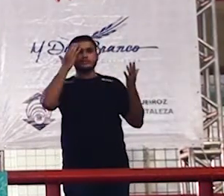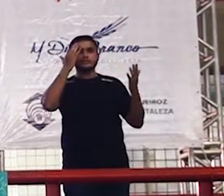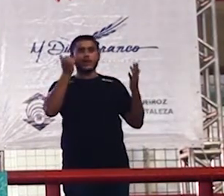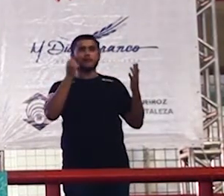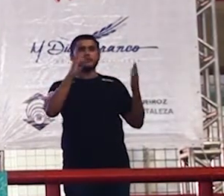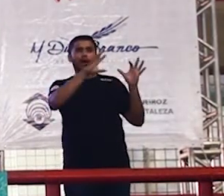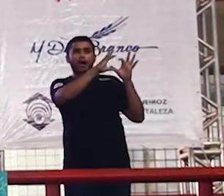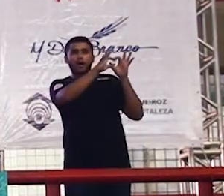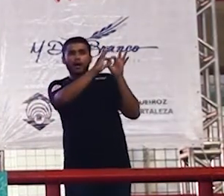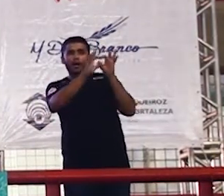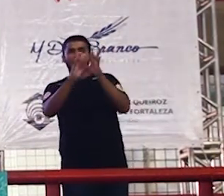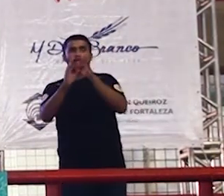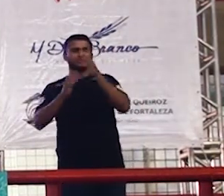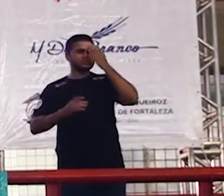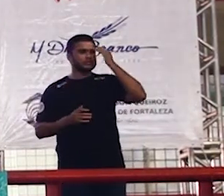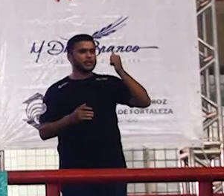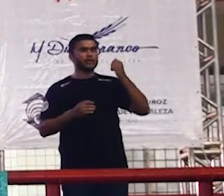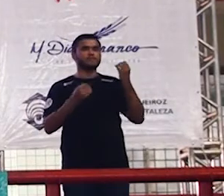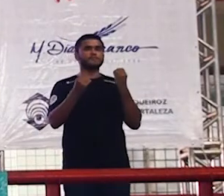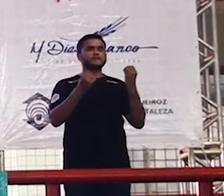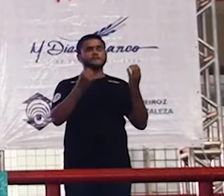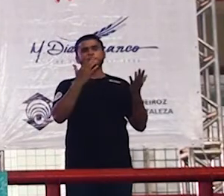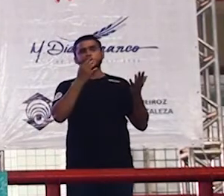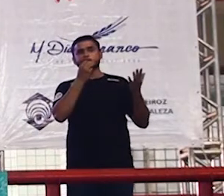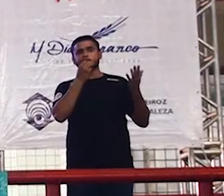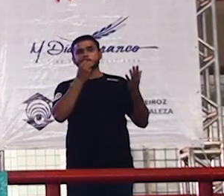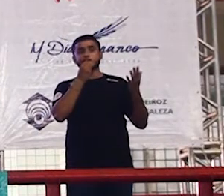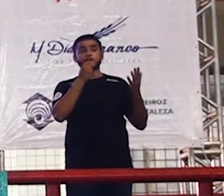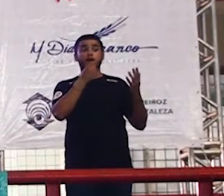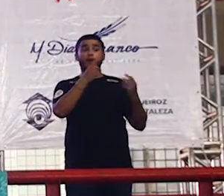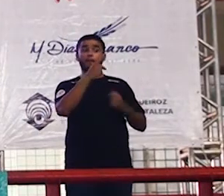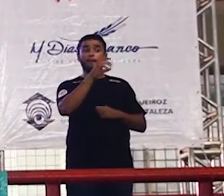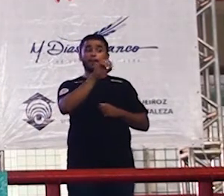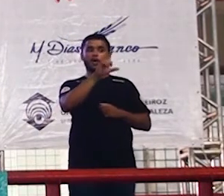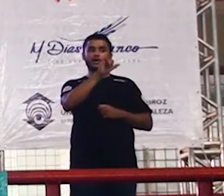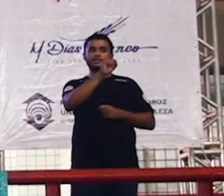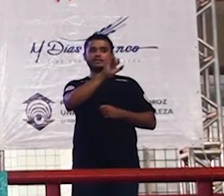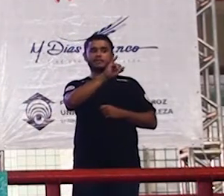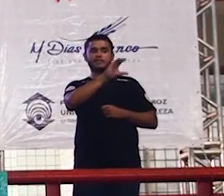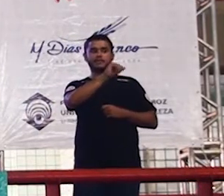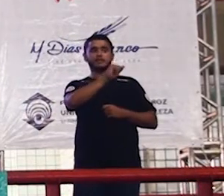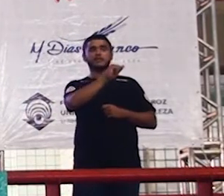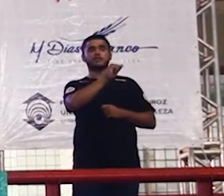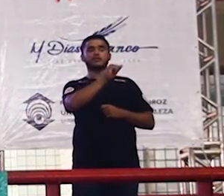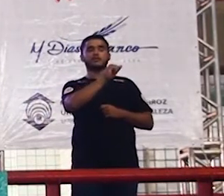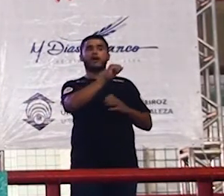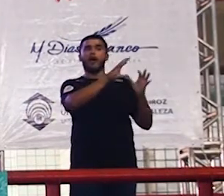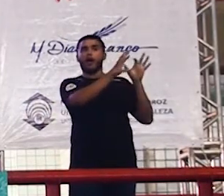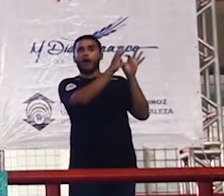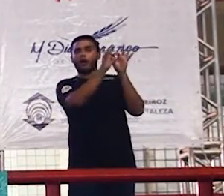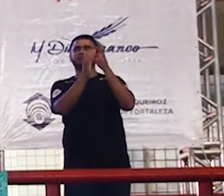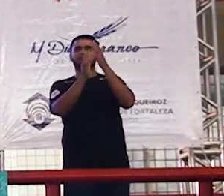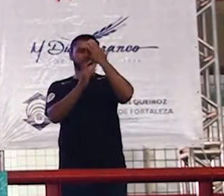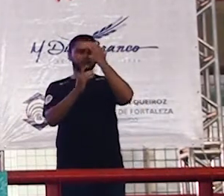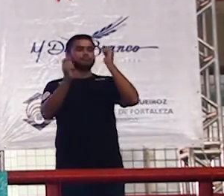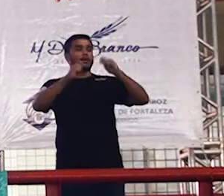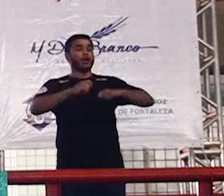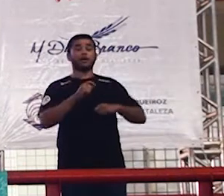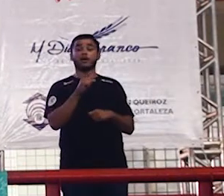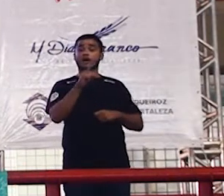qual é o sentido da palavra, da expressão. Quando você tem ambiguidade, o contexto não é